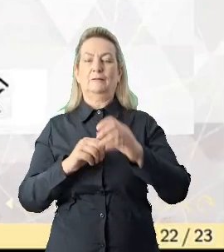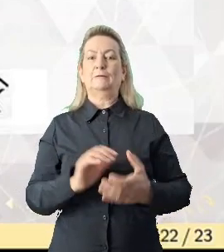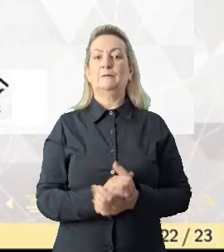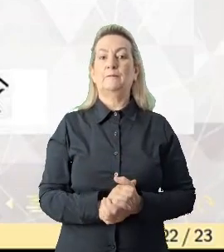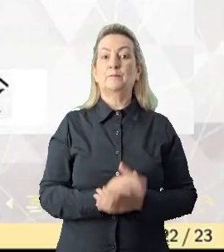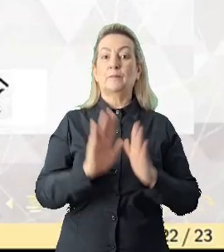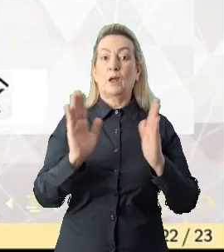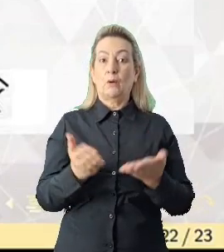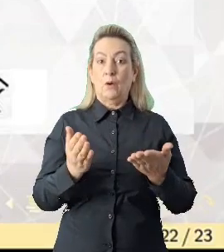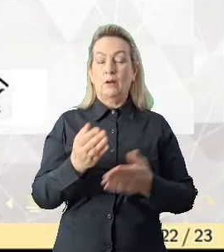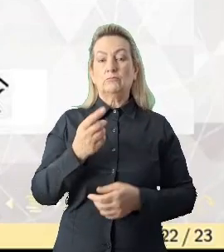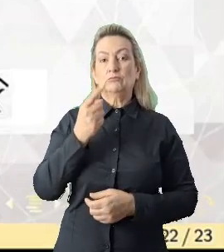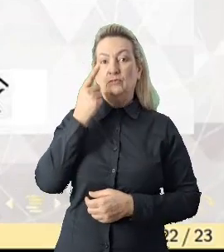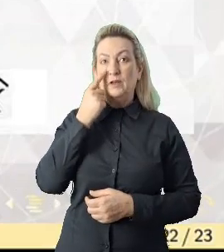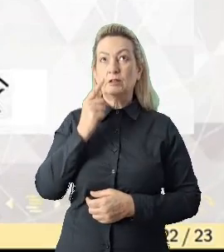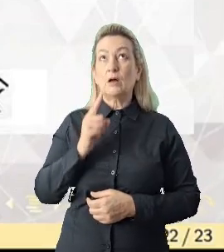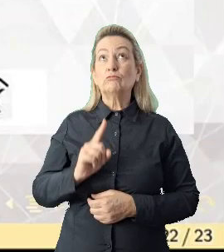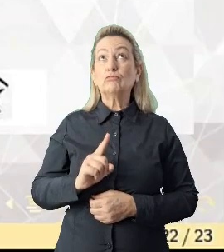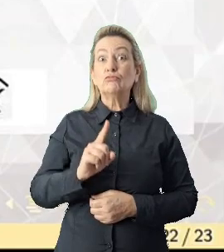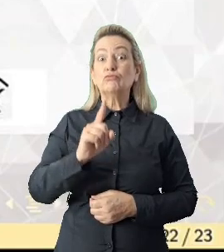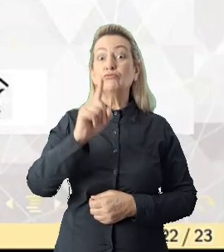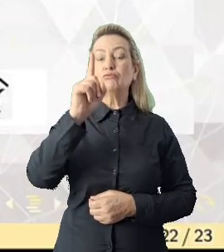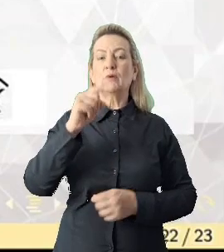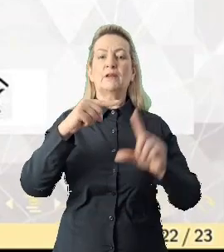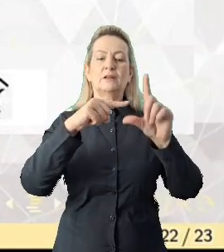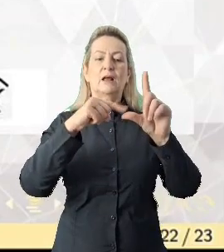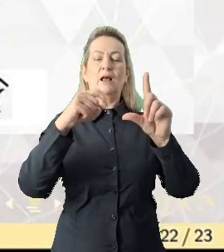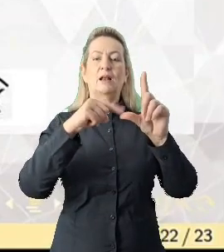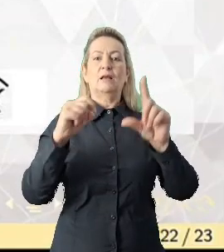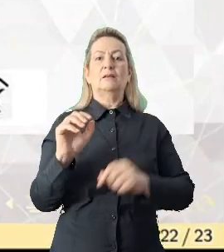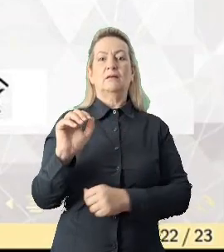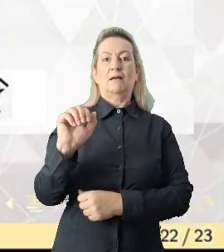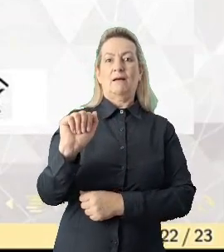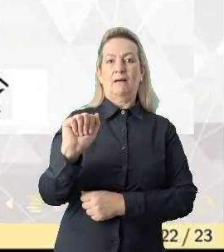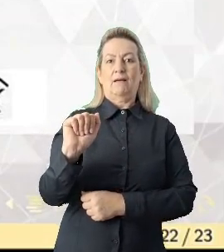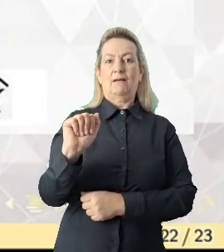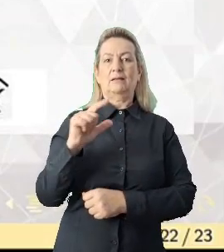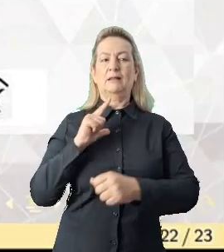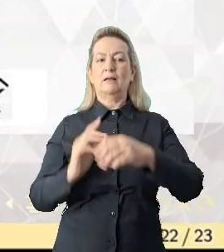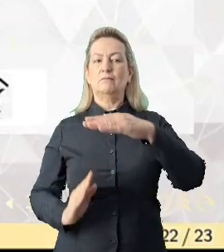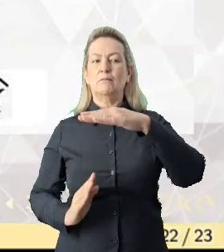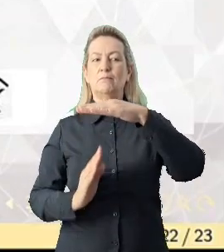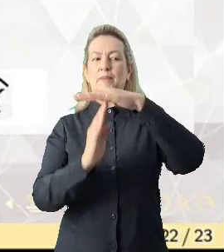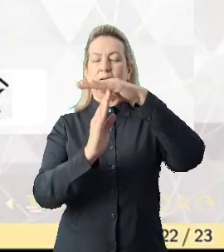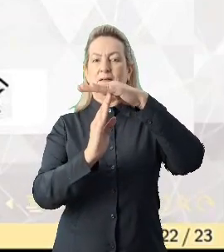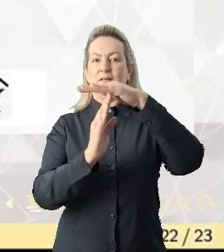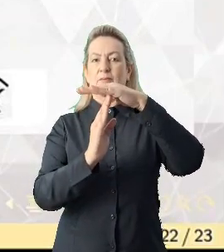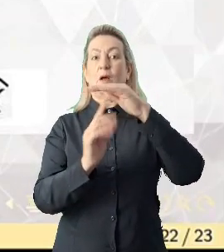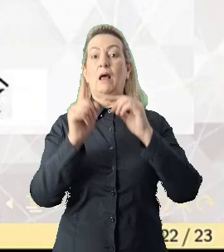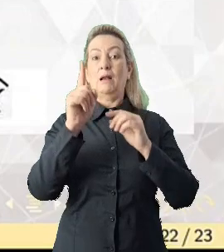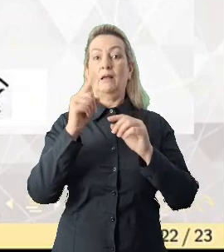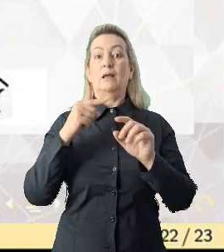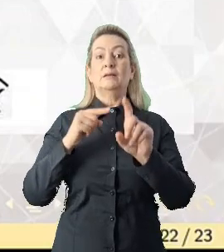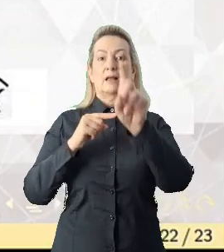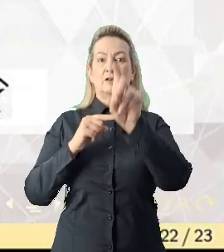de Pearson. Isto é a simetria. Lembrando o seguinte, olha, você vai olhar o pico. Então vamos ali para a letra A,